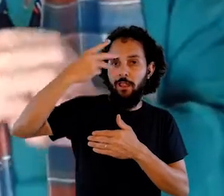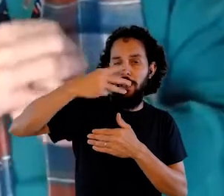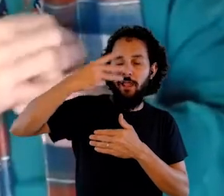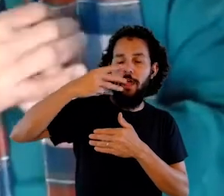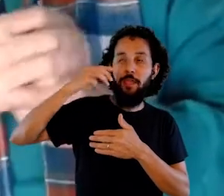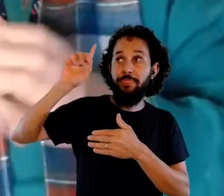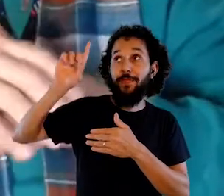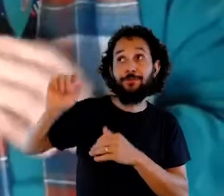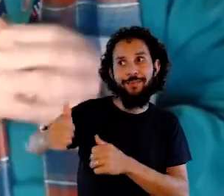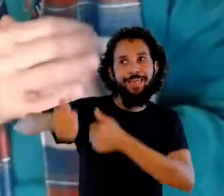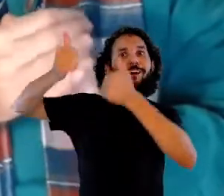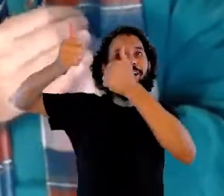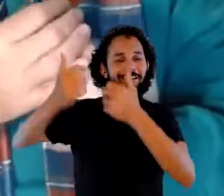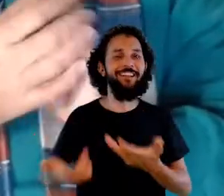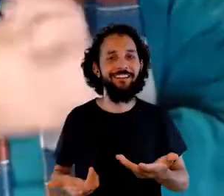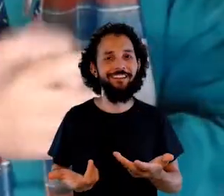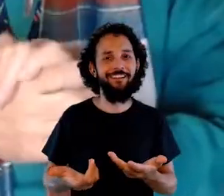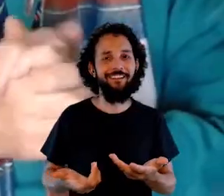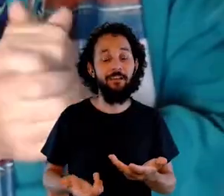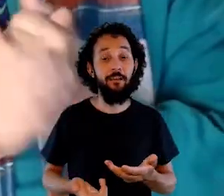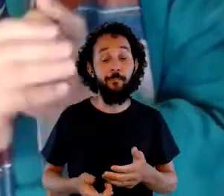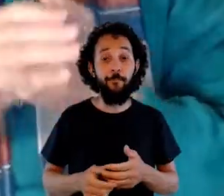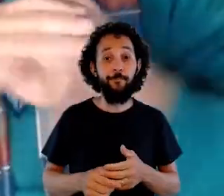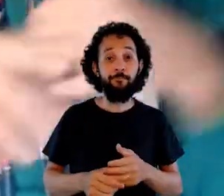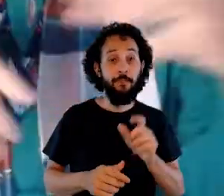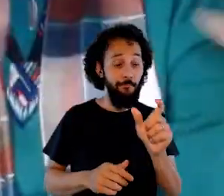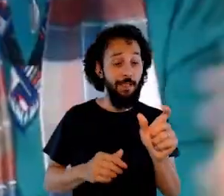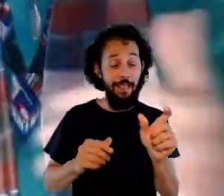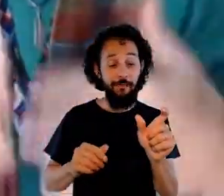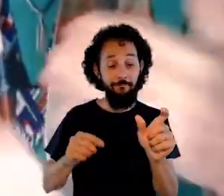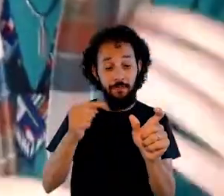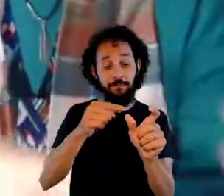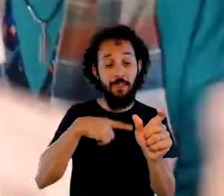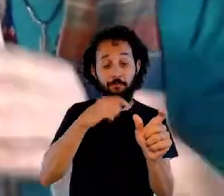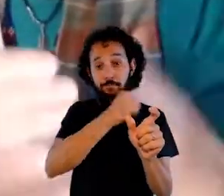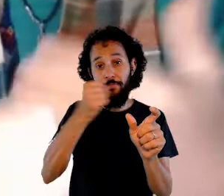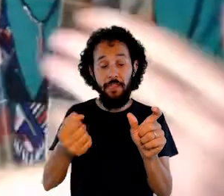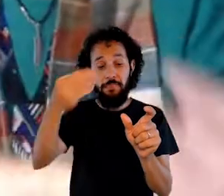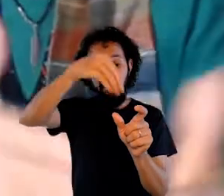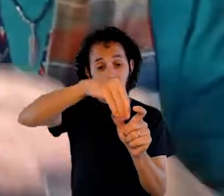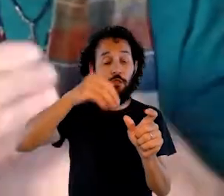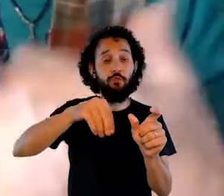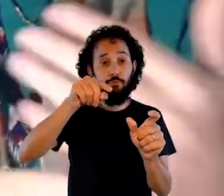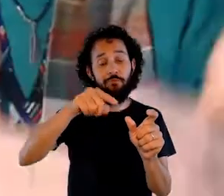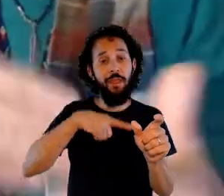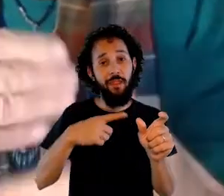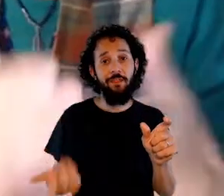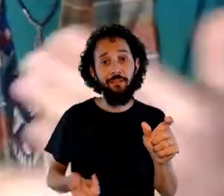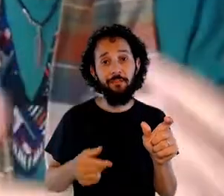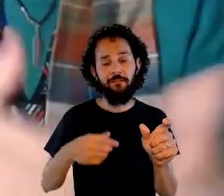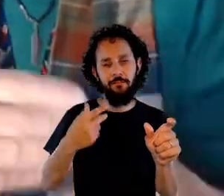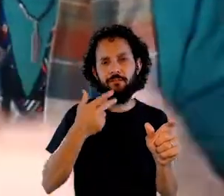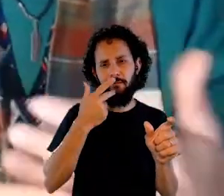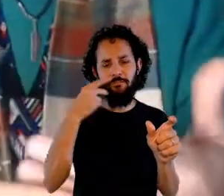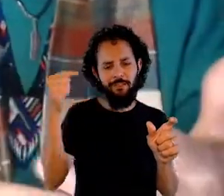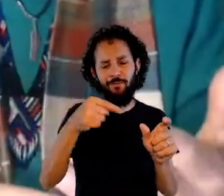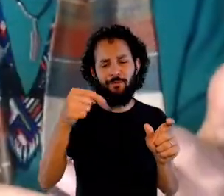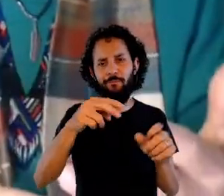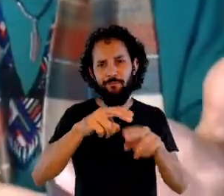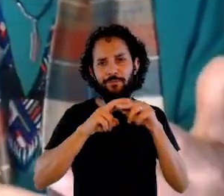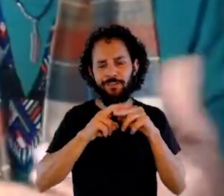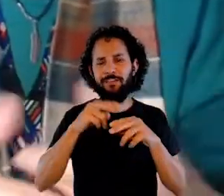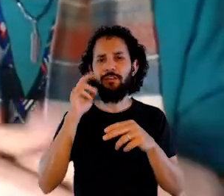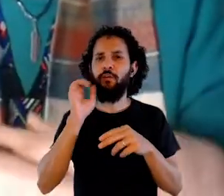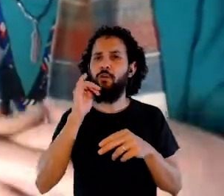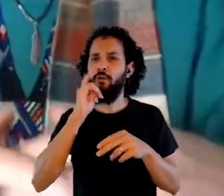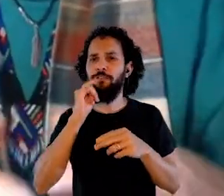o poder da palavra ele se aplica aí também, né? Não só aí, a gente contou várias coisas a gente poderia dizer sobre o poder da